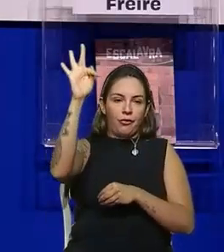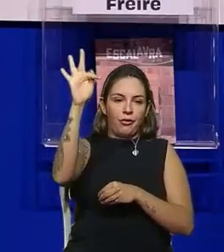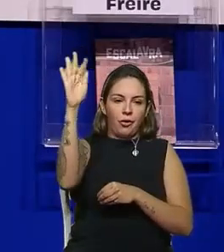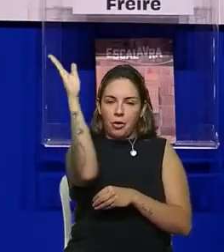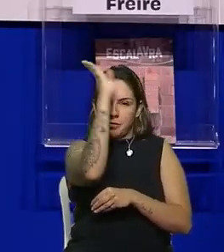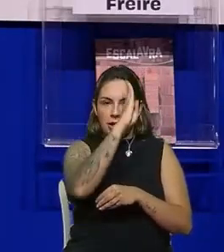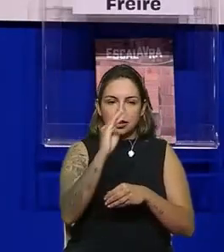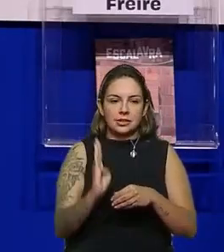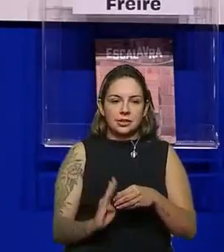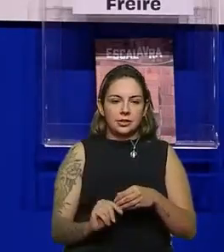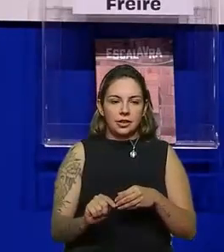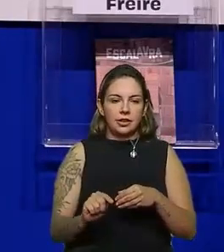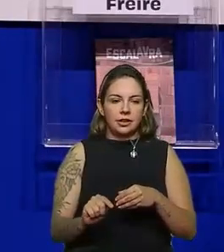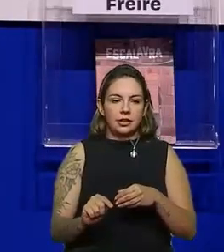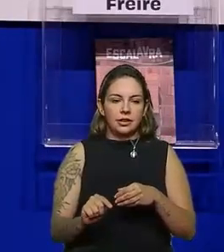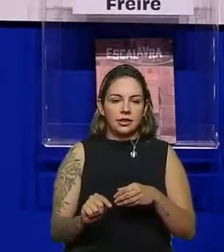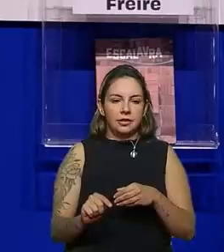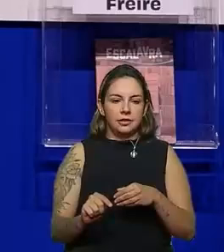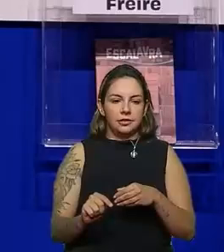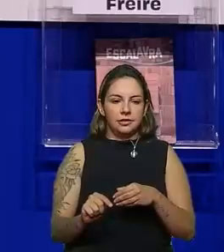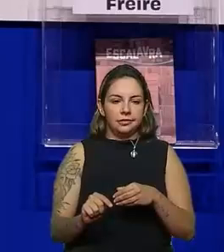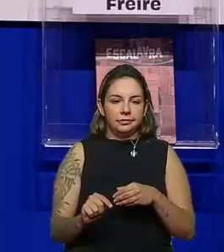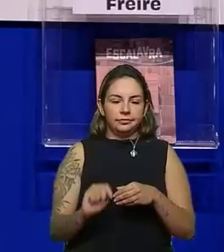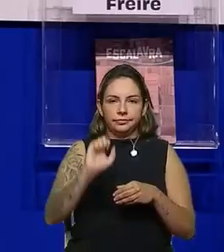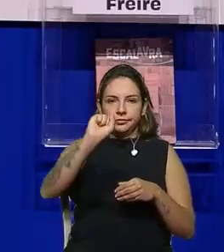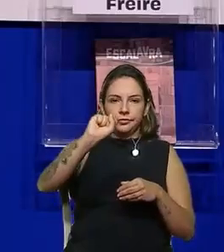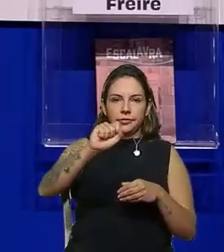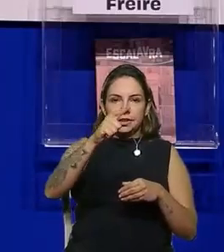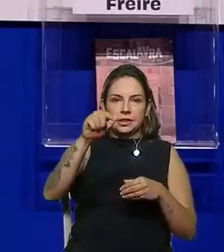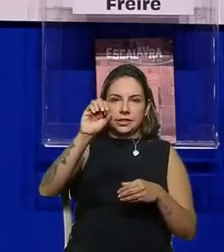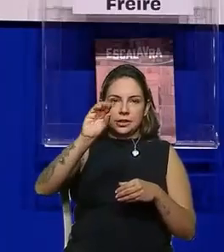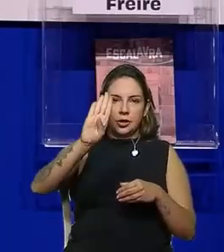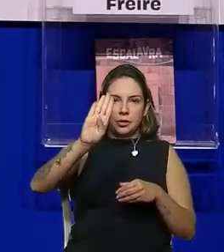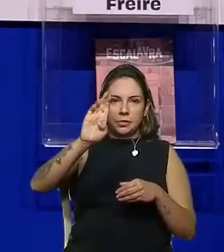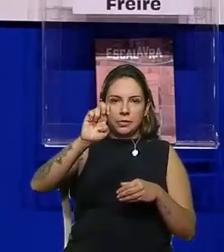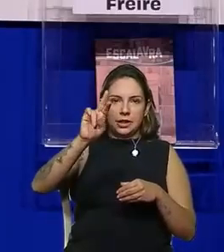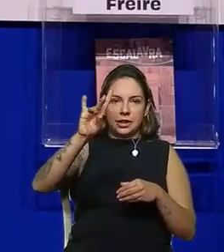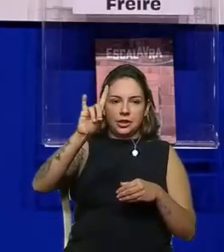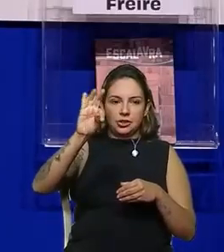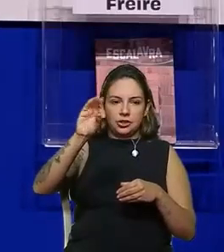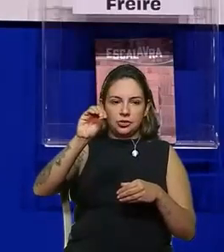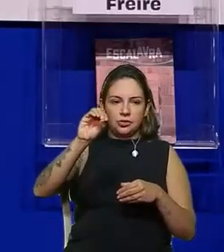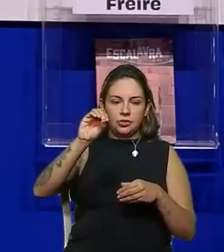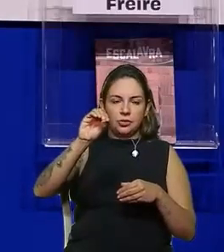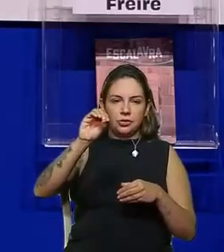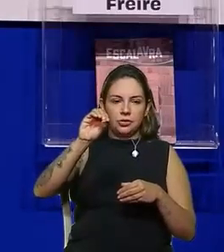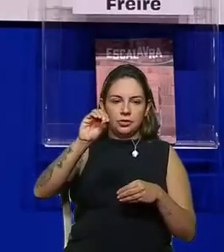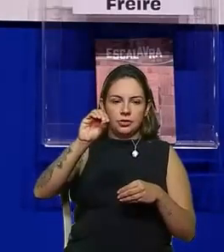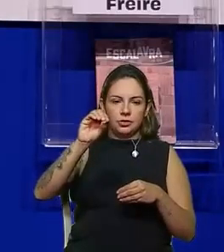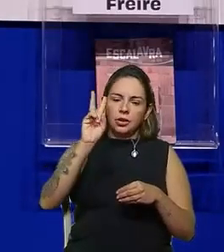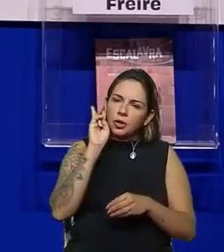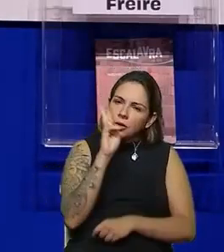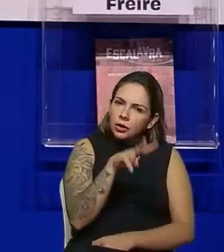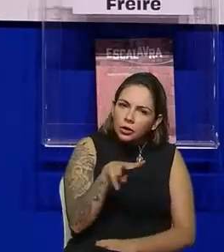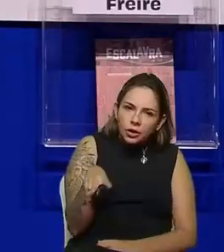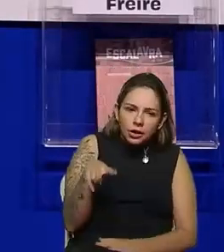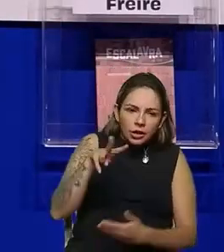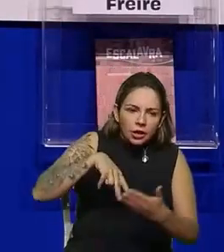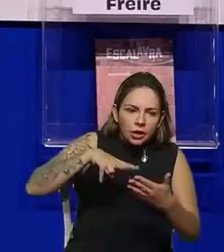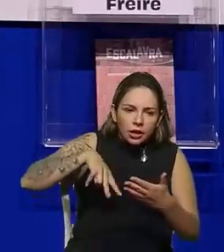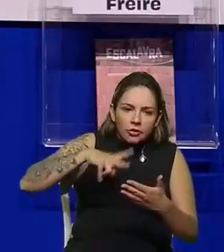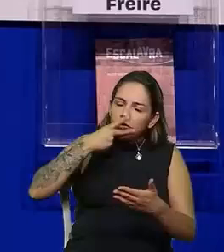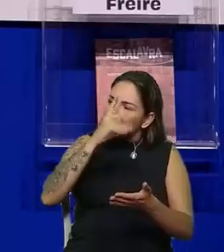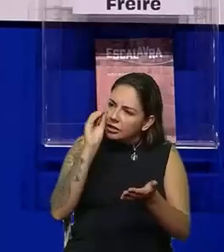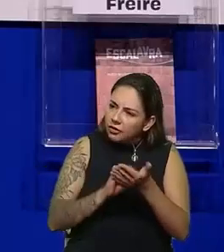do Brasil, este São Benedito do Velho Santeiro Alfredo Duval, e vai em frente. Aí quando eu li, eu disse: Pedro,